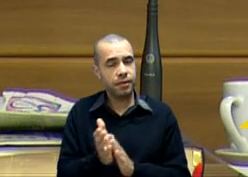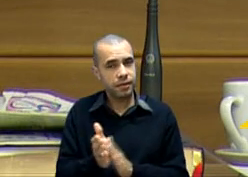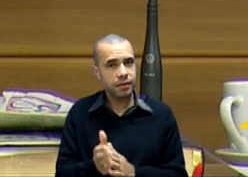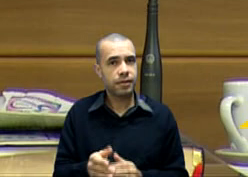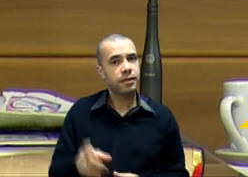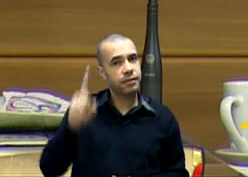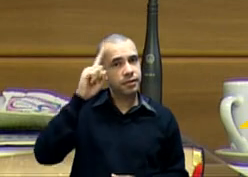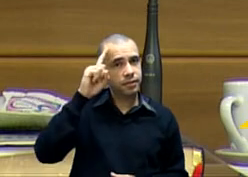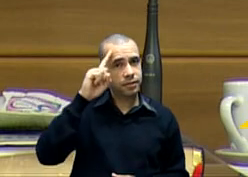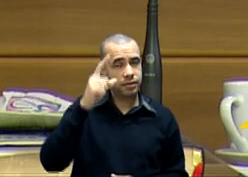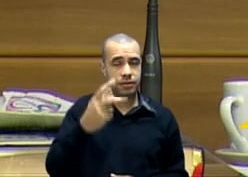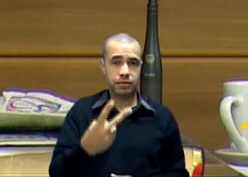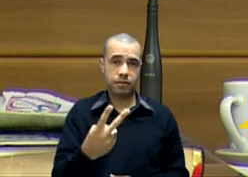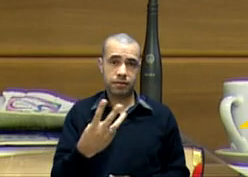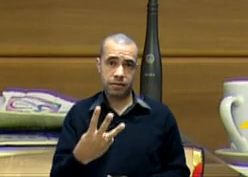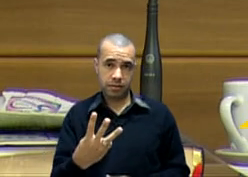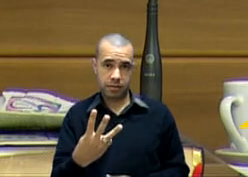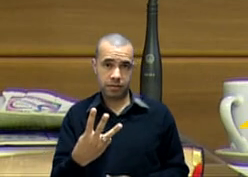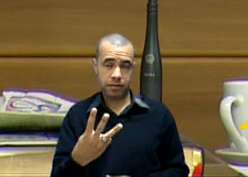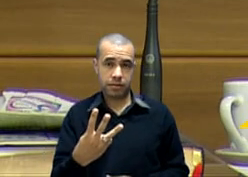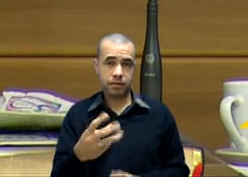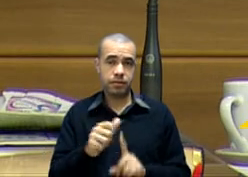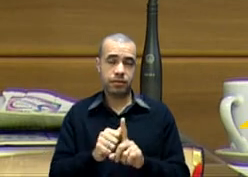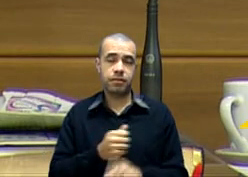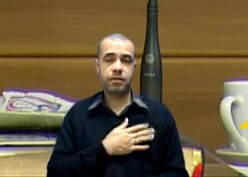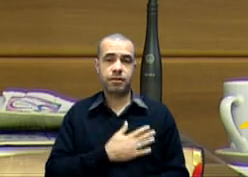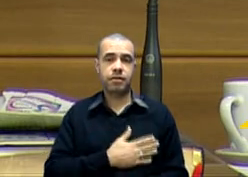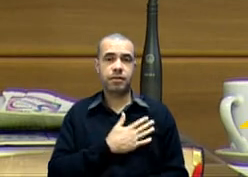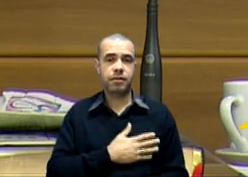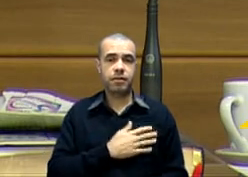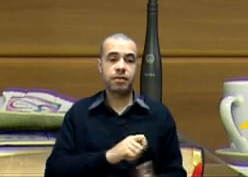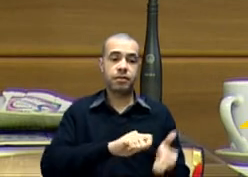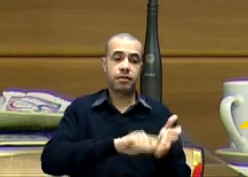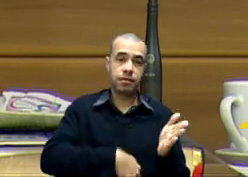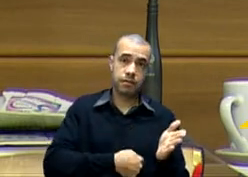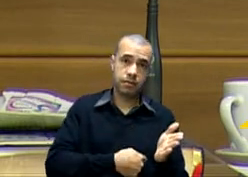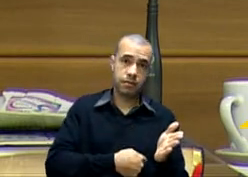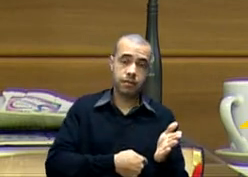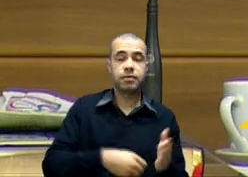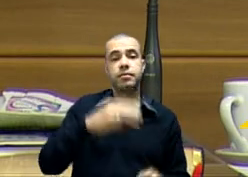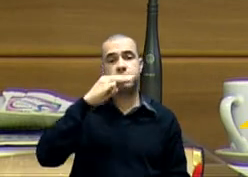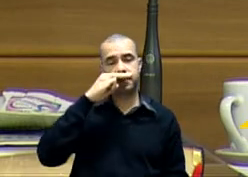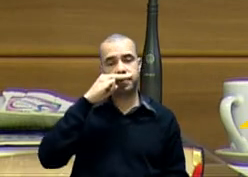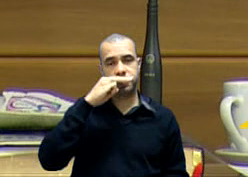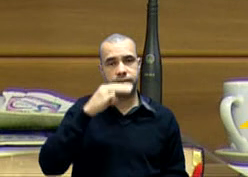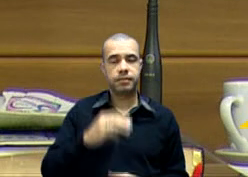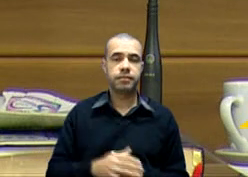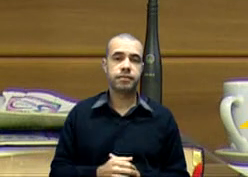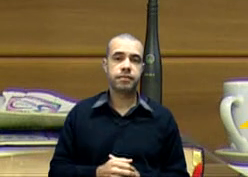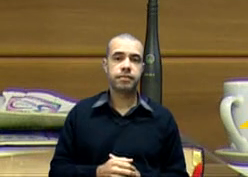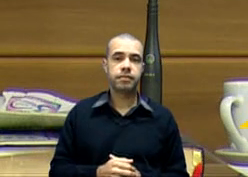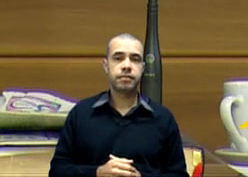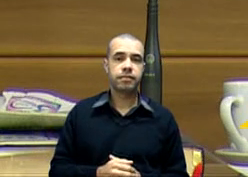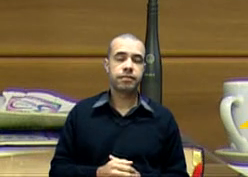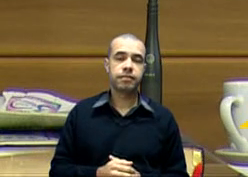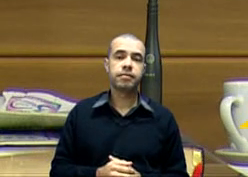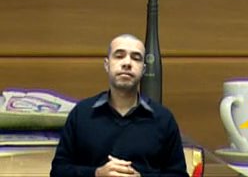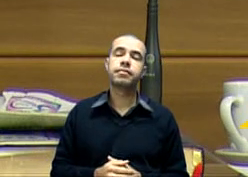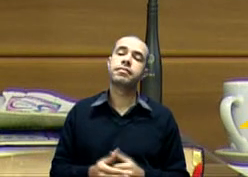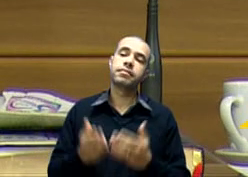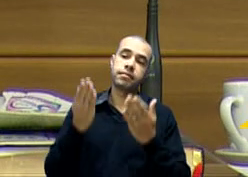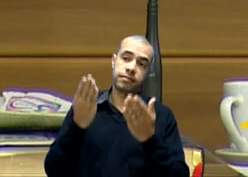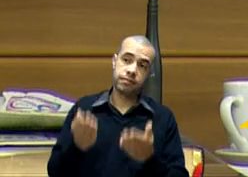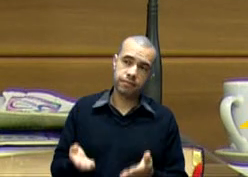natalícia, comemorada no dia 23 de agosto, próximo futuro, quem assina a vereadora engenheiro Martinez. Requerimento verbal, voto